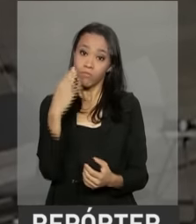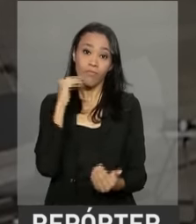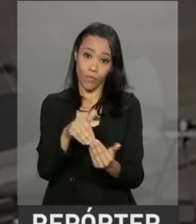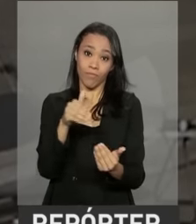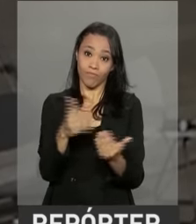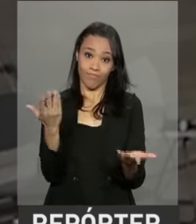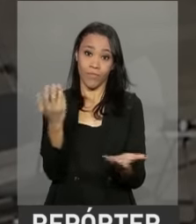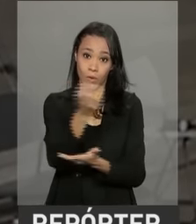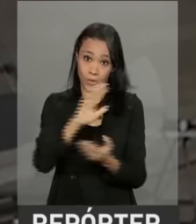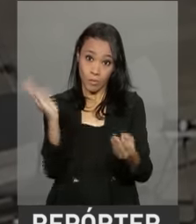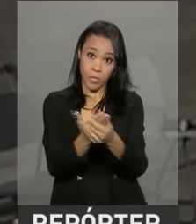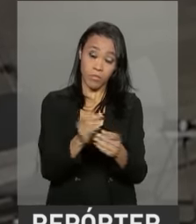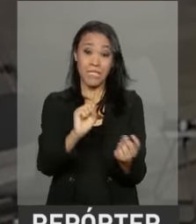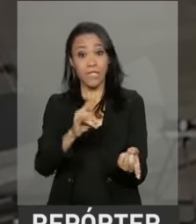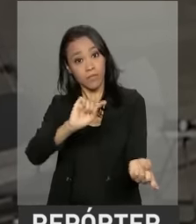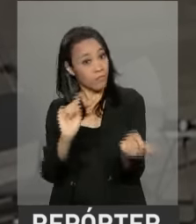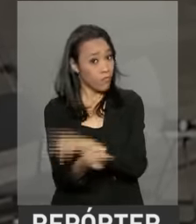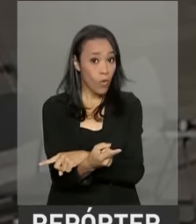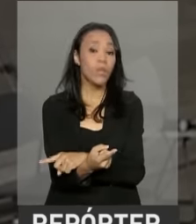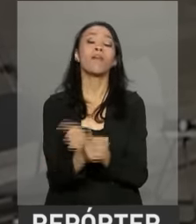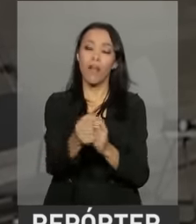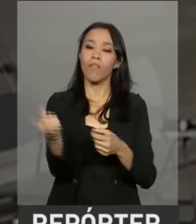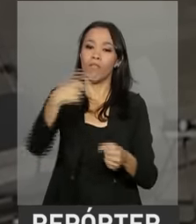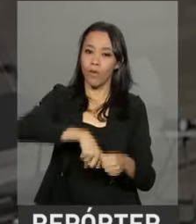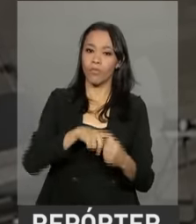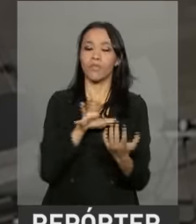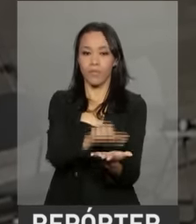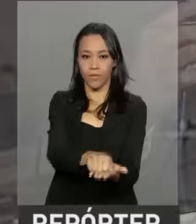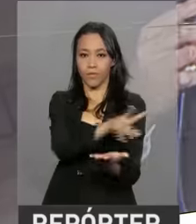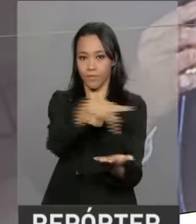impitma caso contrário ela retorna ao cargo